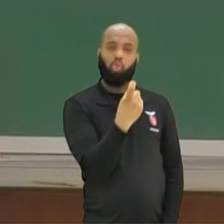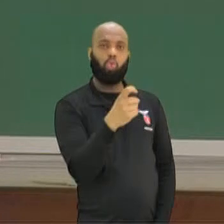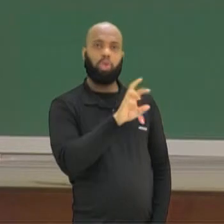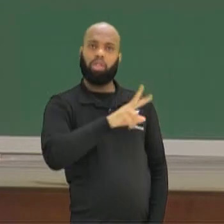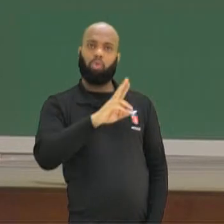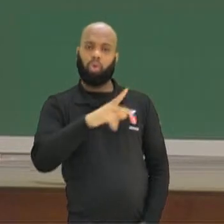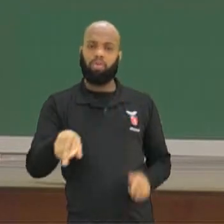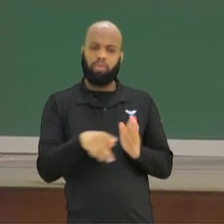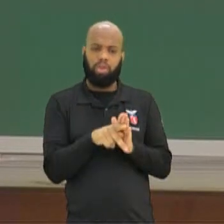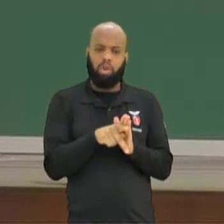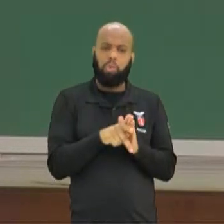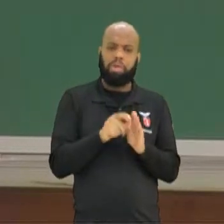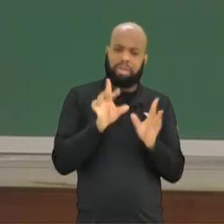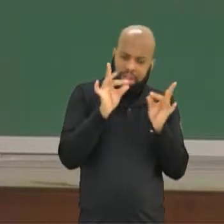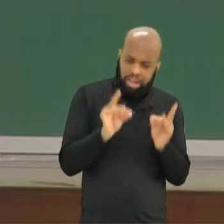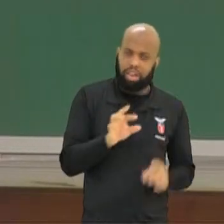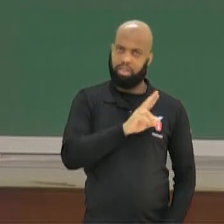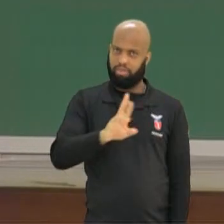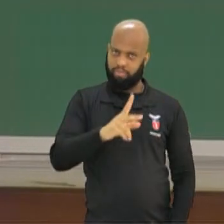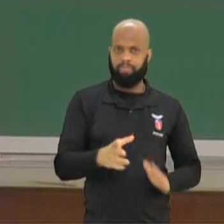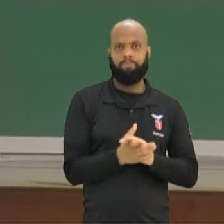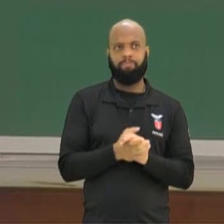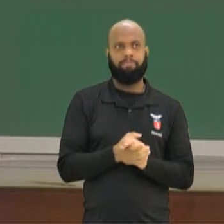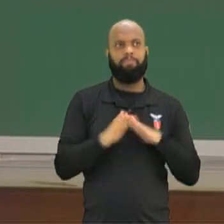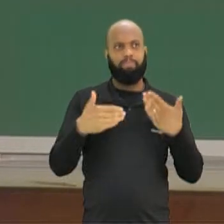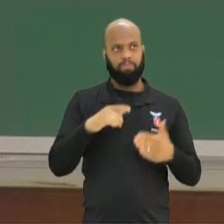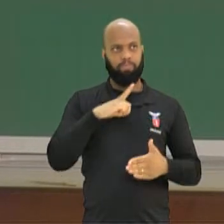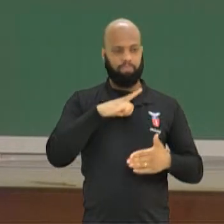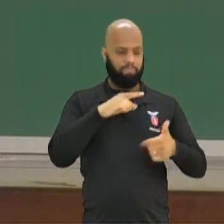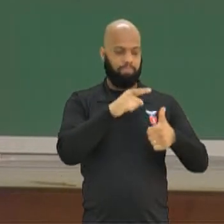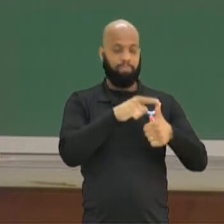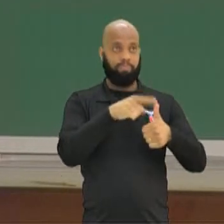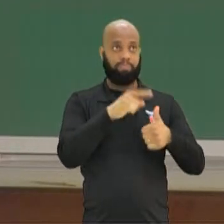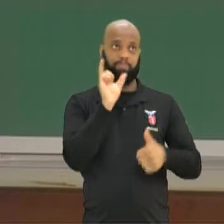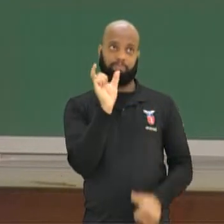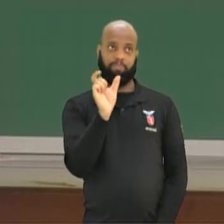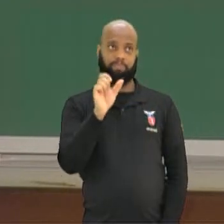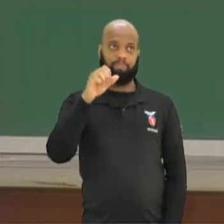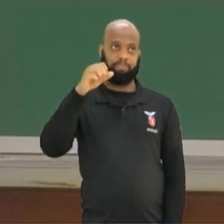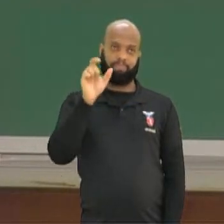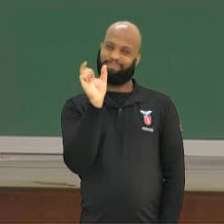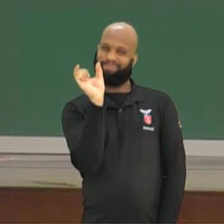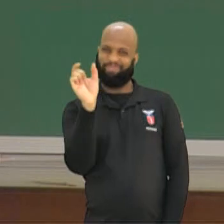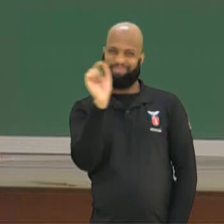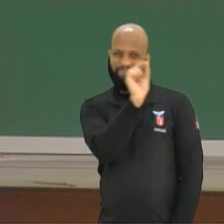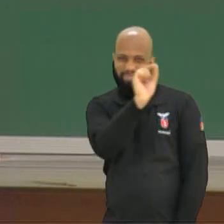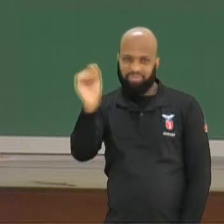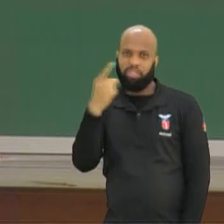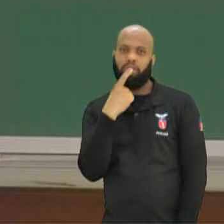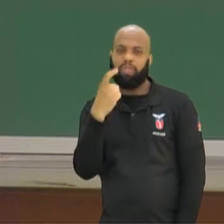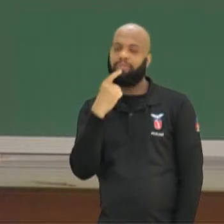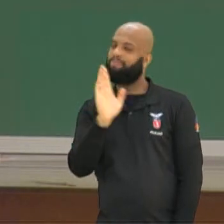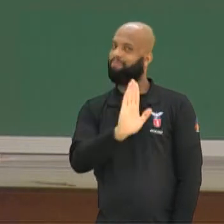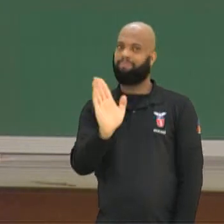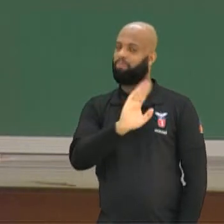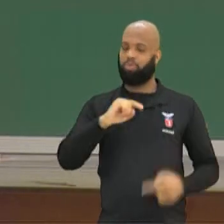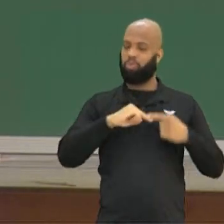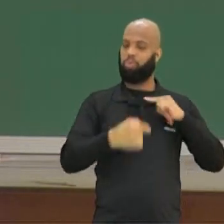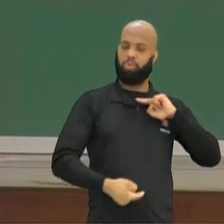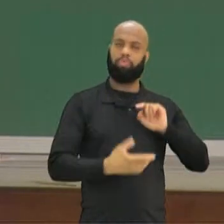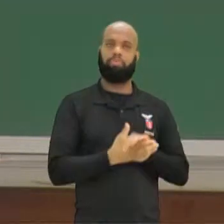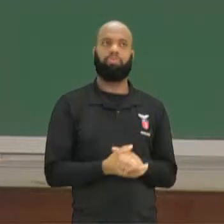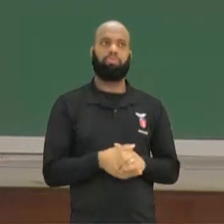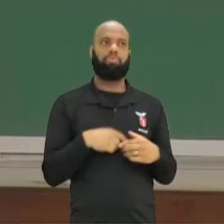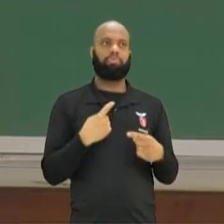minucioso a respeito do personagem. Então, essa palavra minuciosa aqui, ela acabou com a questão. E, naturalmente, todos daqui